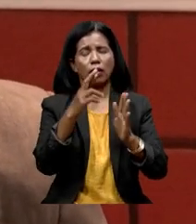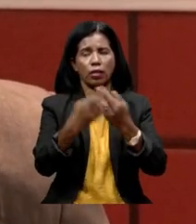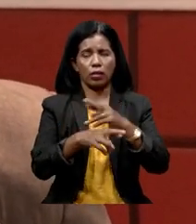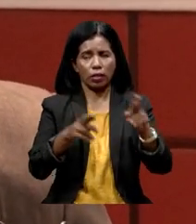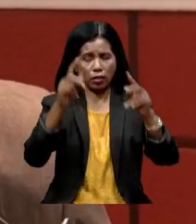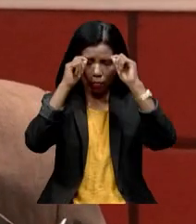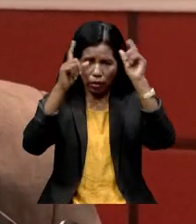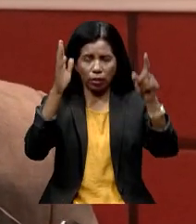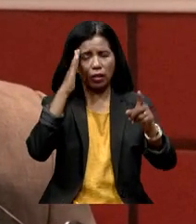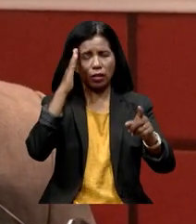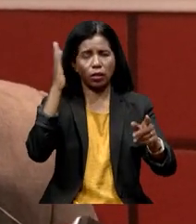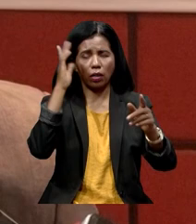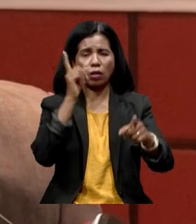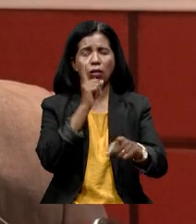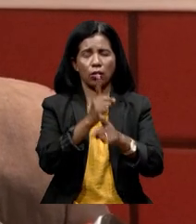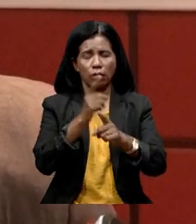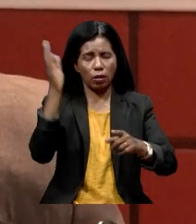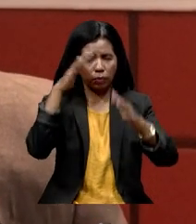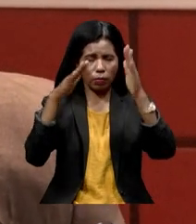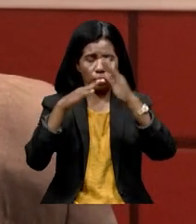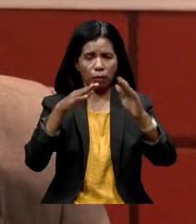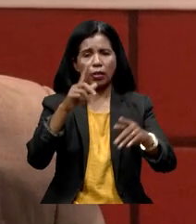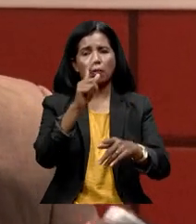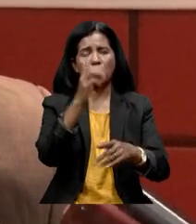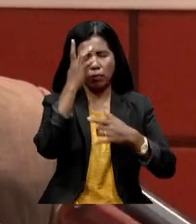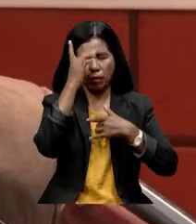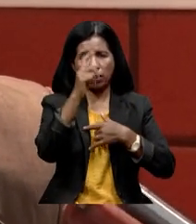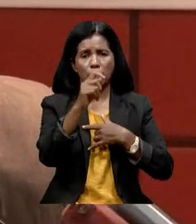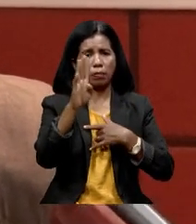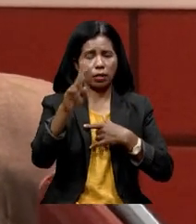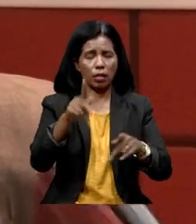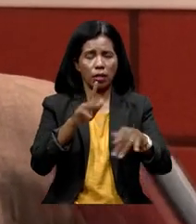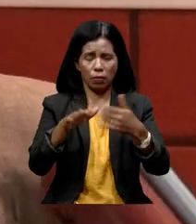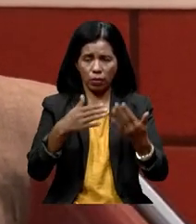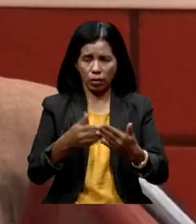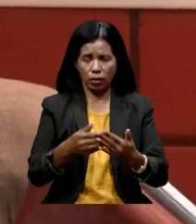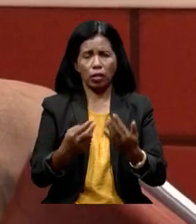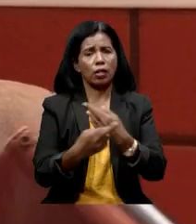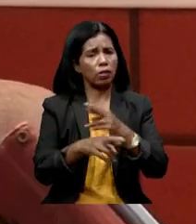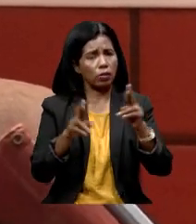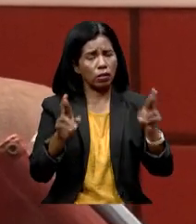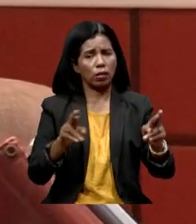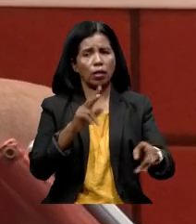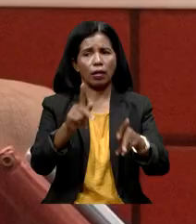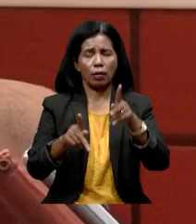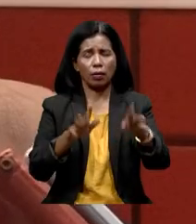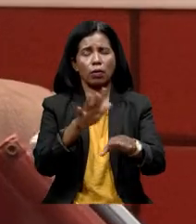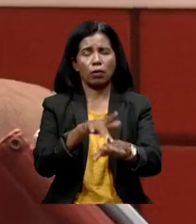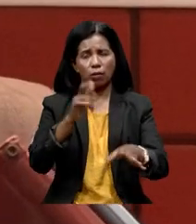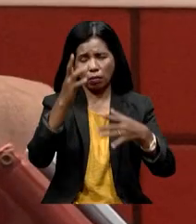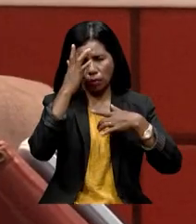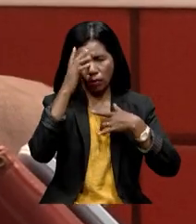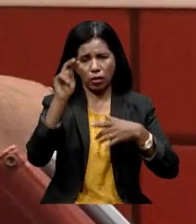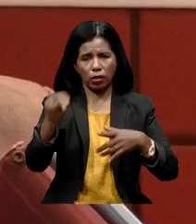hatene lolos problema tuberculose ia comunidade. E resultado ne hatudu mos quase é ma ne bem maka feita ba mora sida